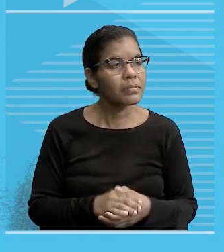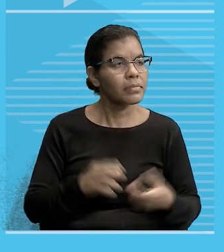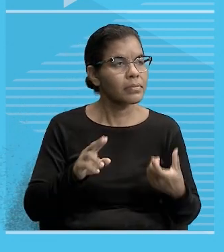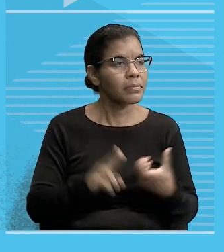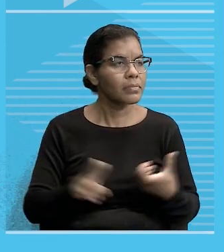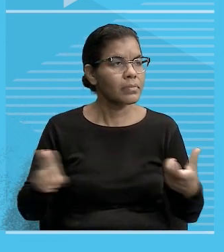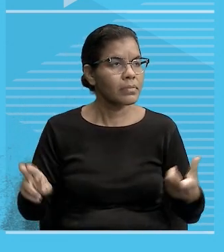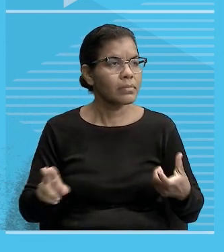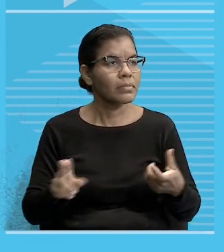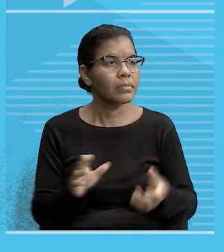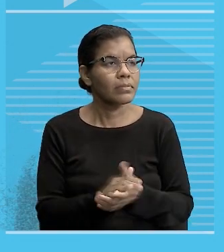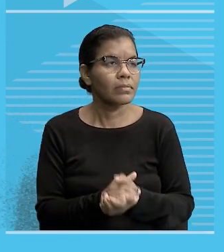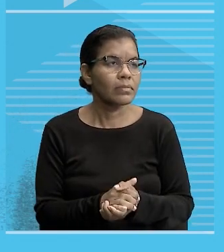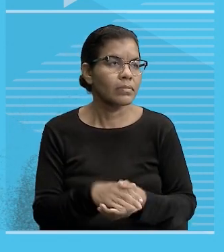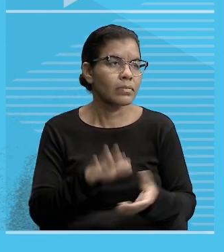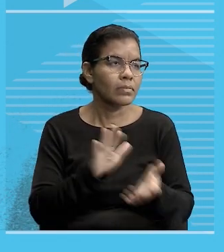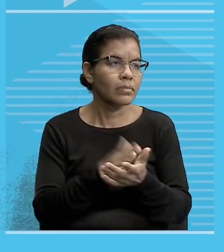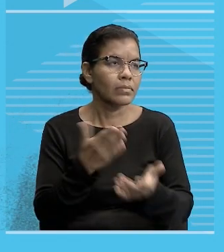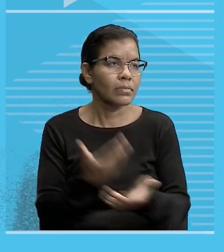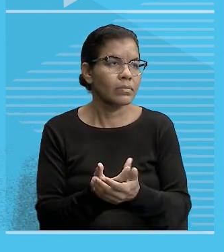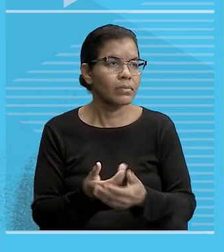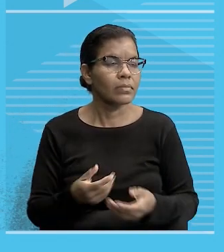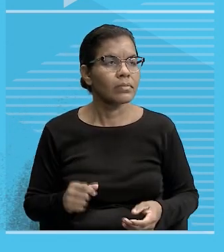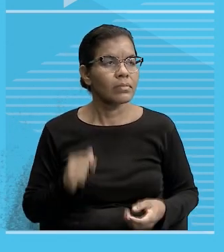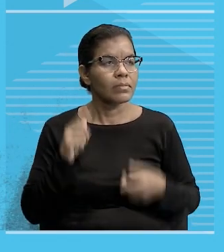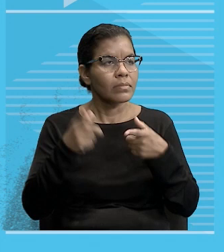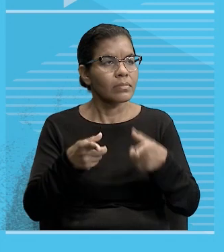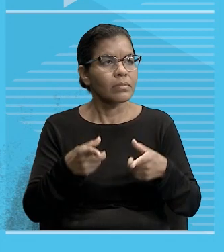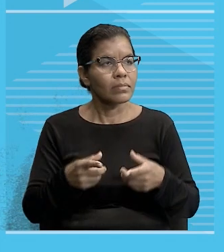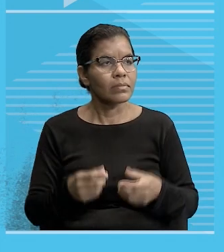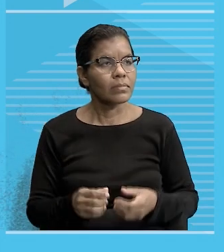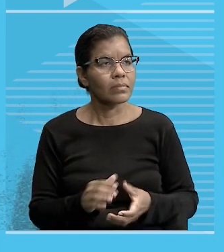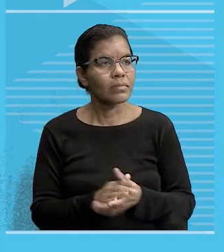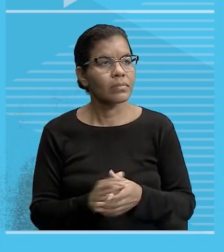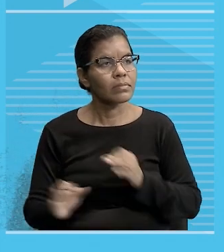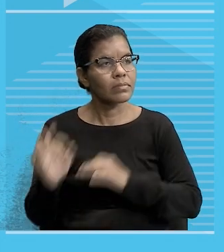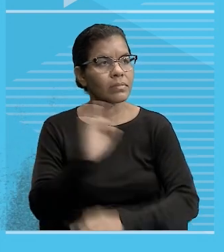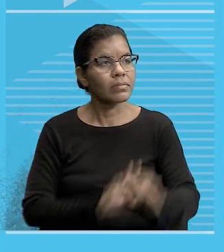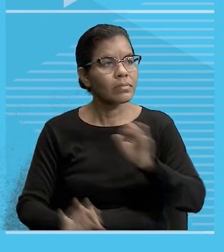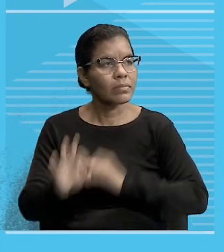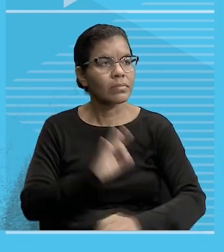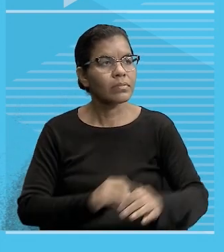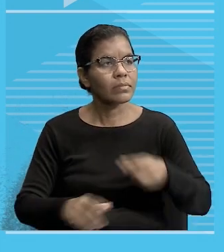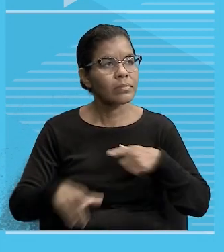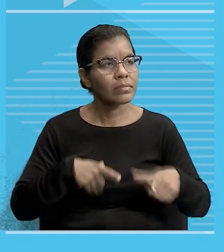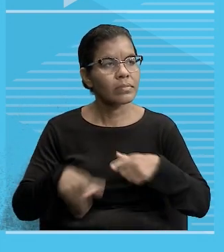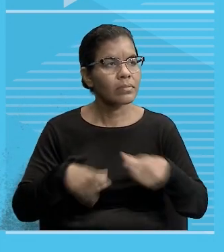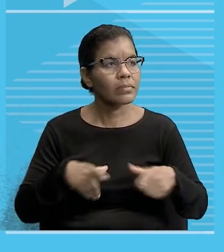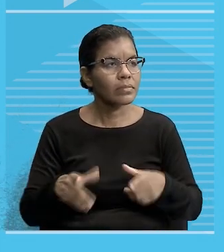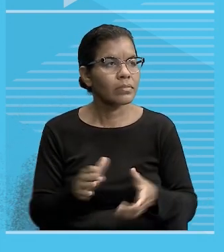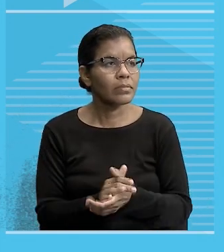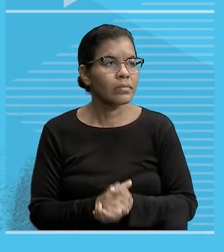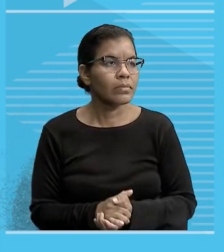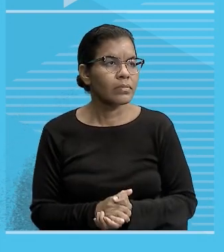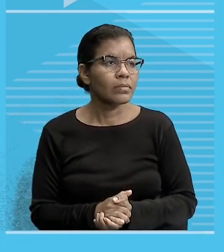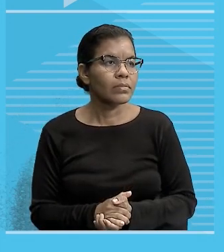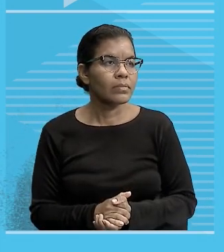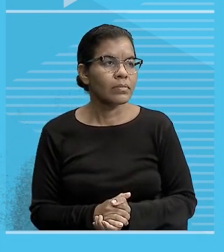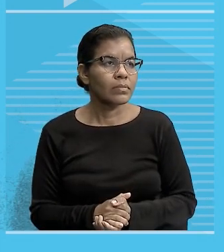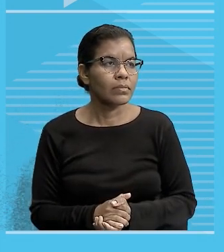assim a palavra e sua tradução que indica deve ser mantida em ordem no local de trabalho são